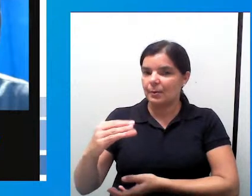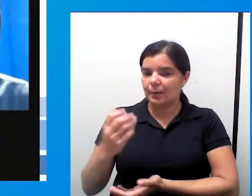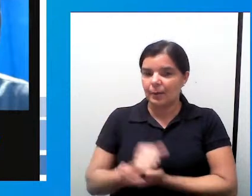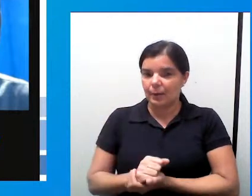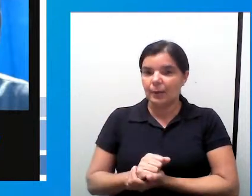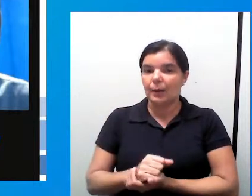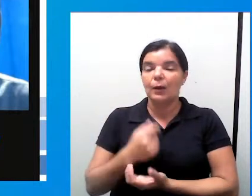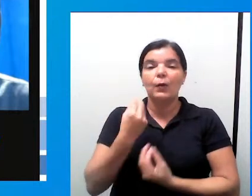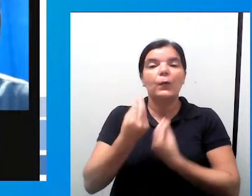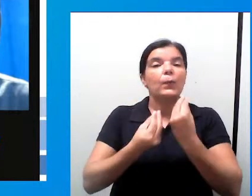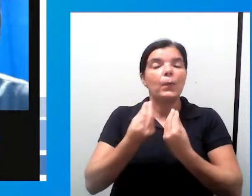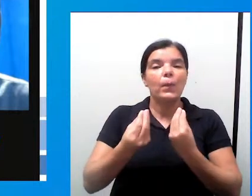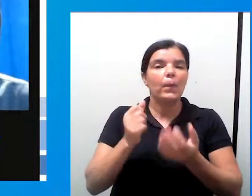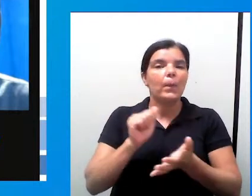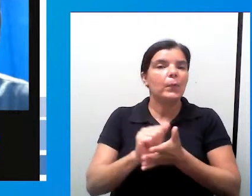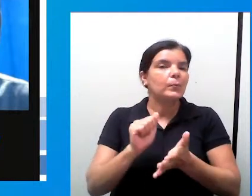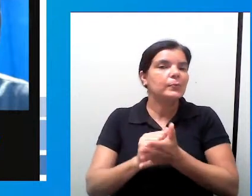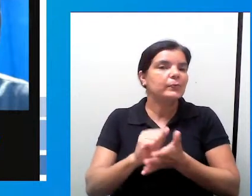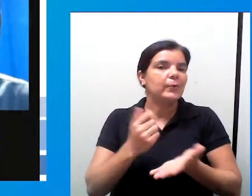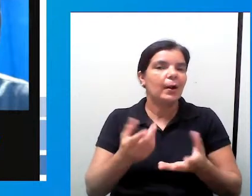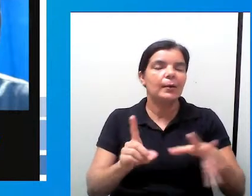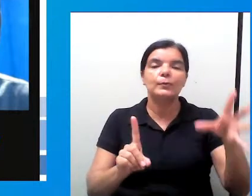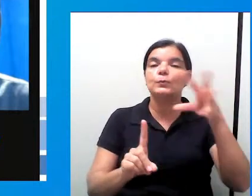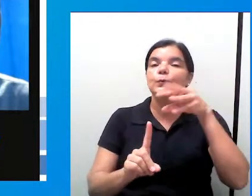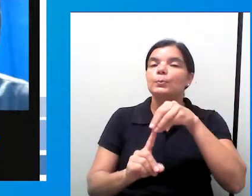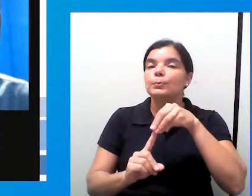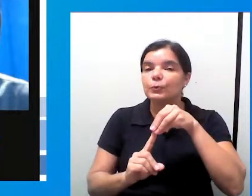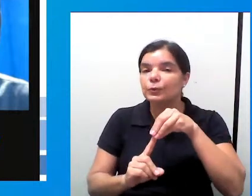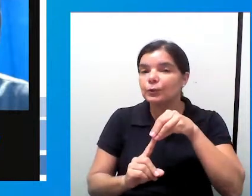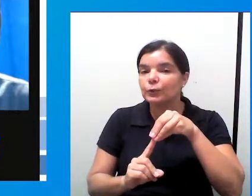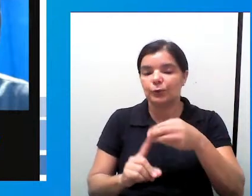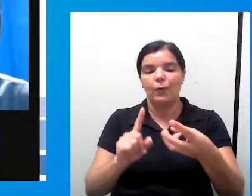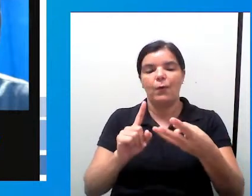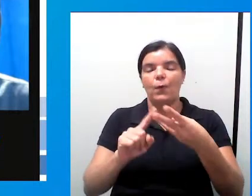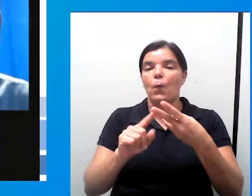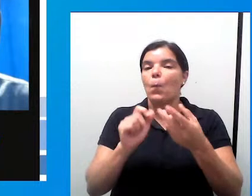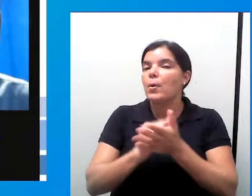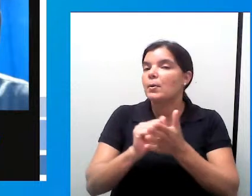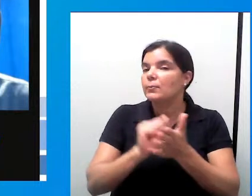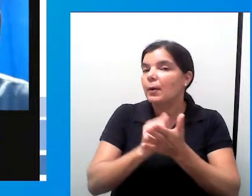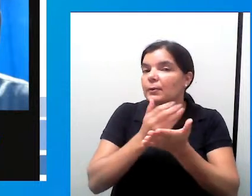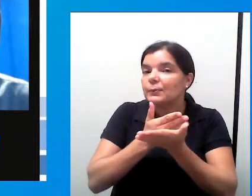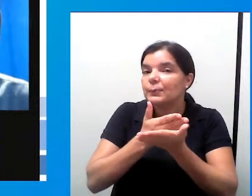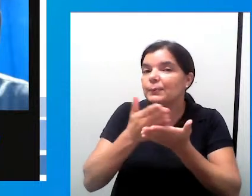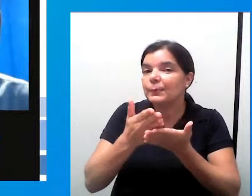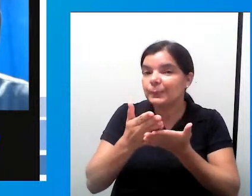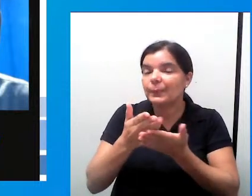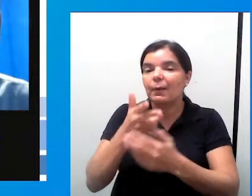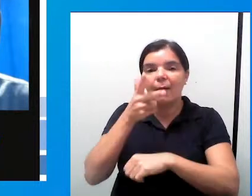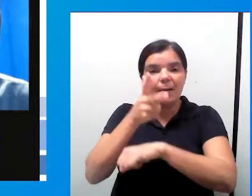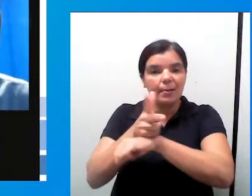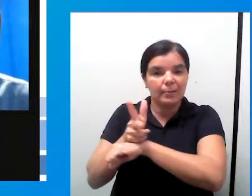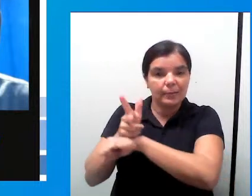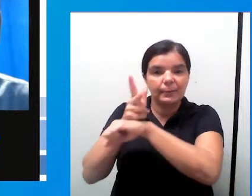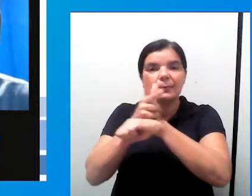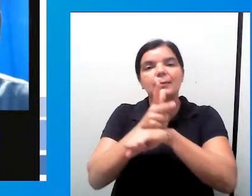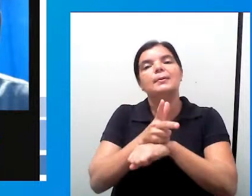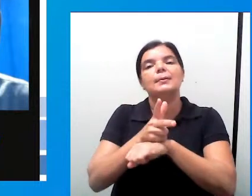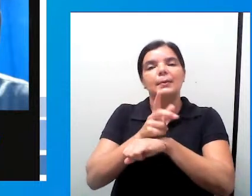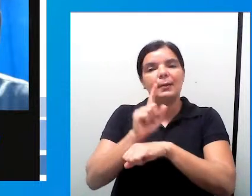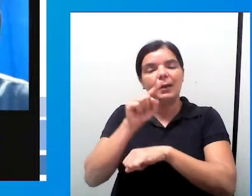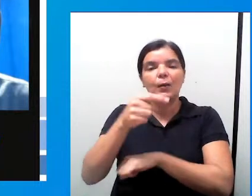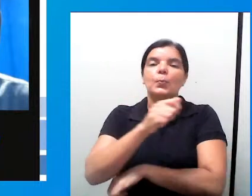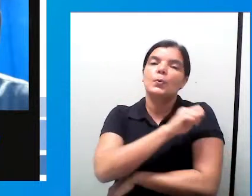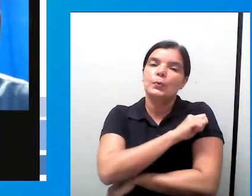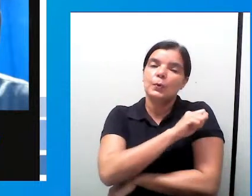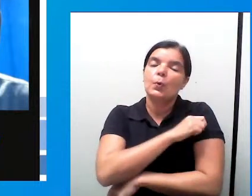como é que constrói o objetivo, qual a importância da introdução. Então, eles construíram alguns vídeos. E depois, o aluno veio relatar